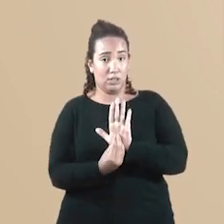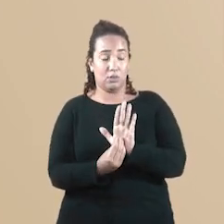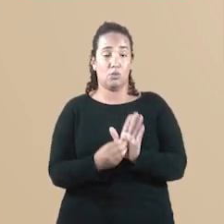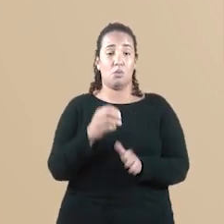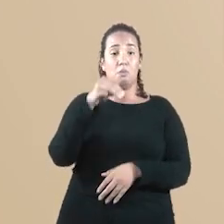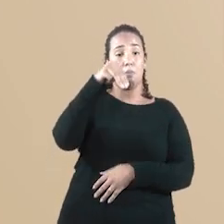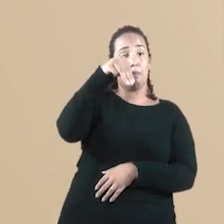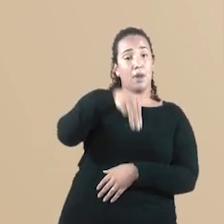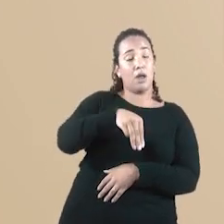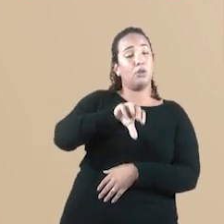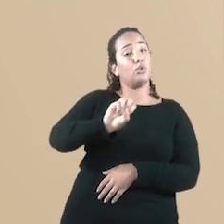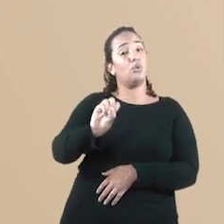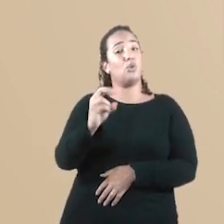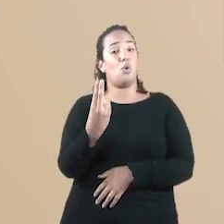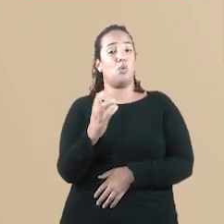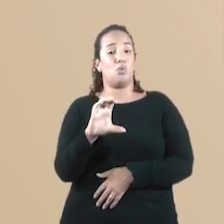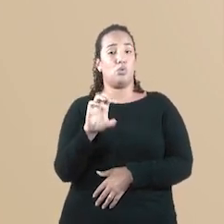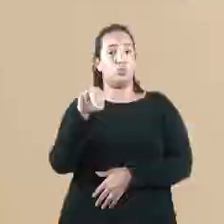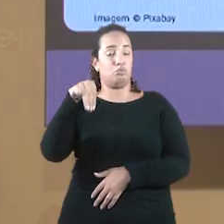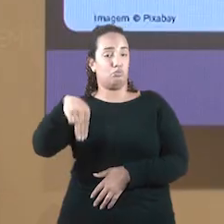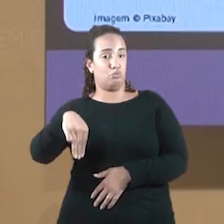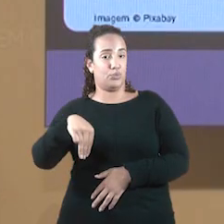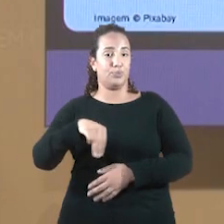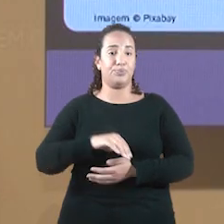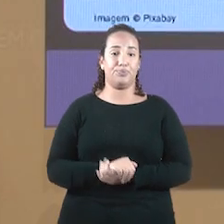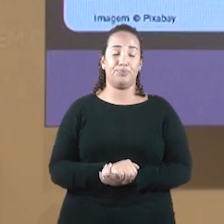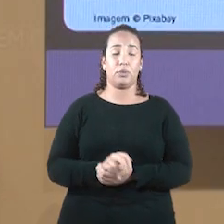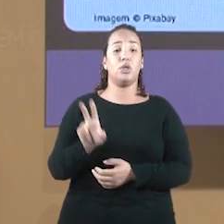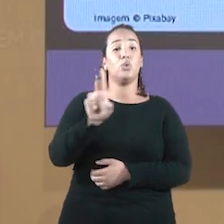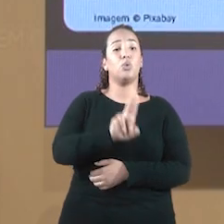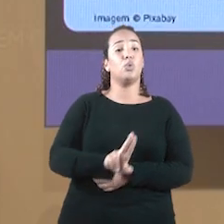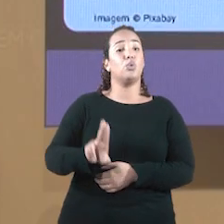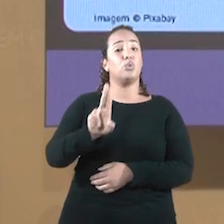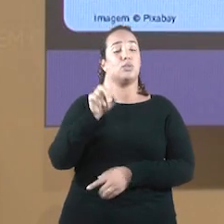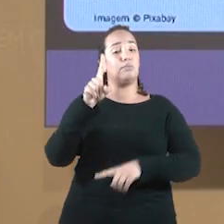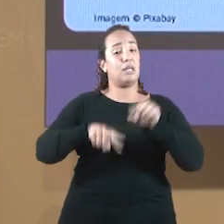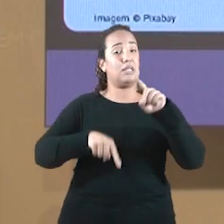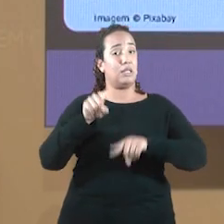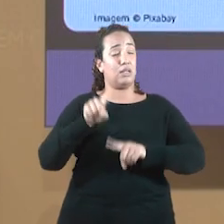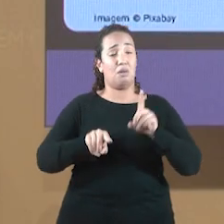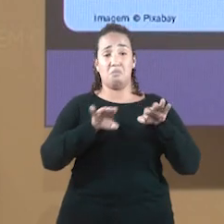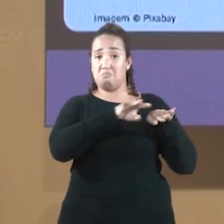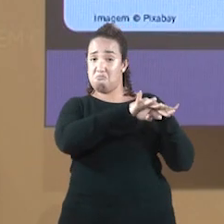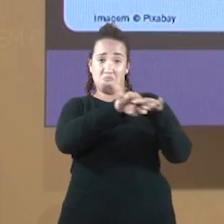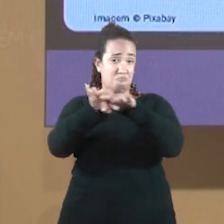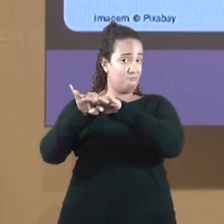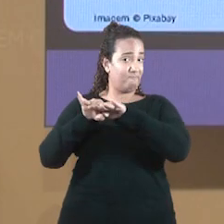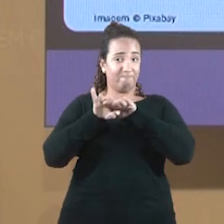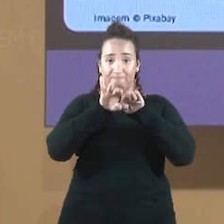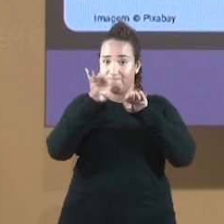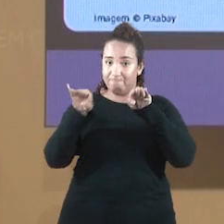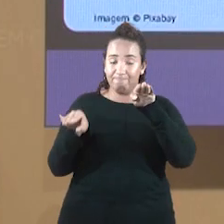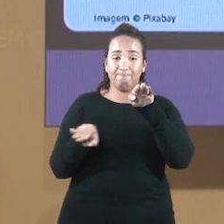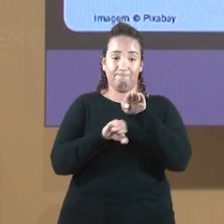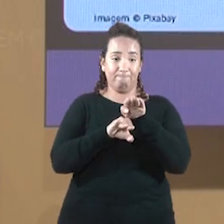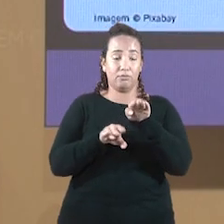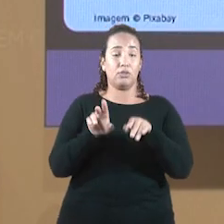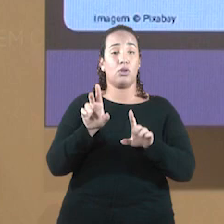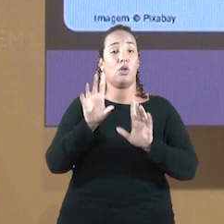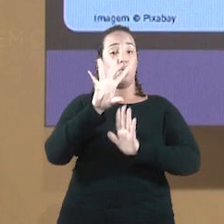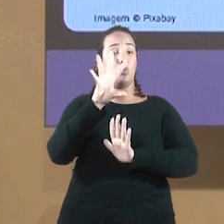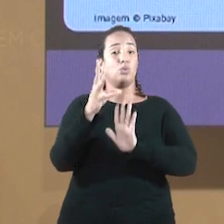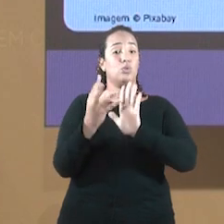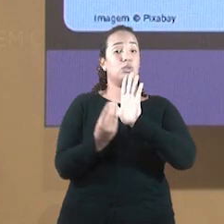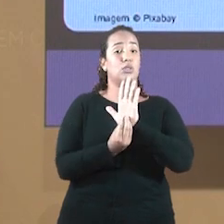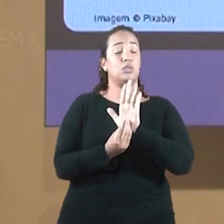o centímetro ou o metro, por exemplo. E quando utilizamos os instrumentos não padronizados, a unidade de medida